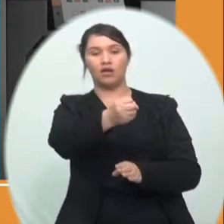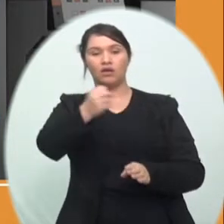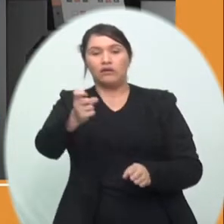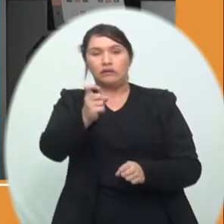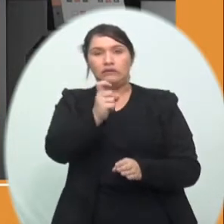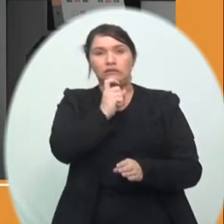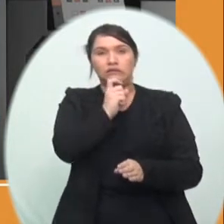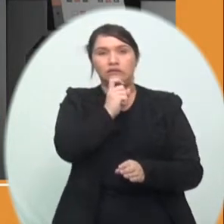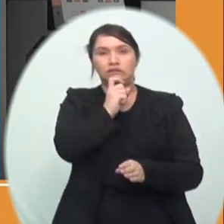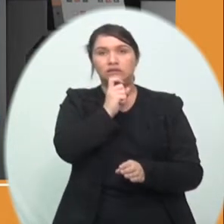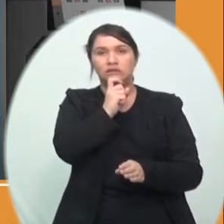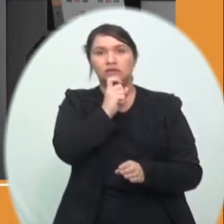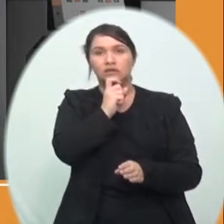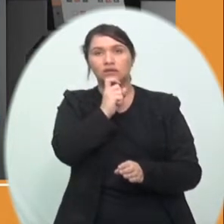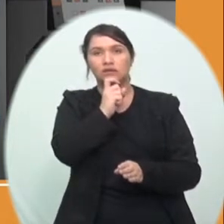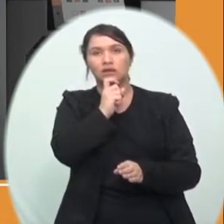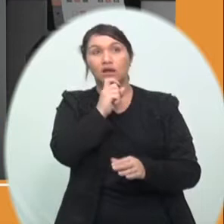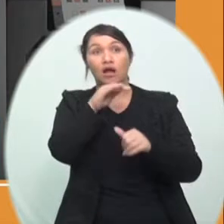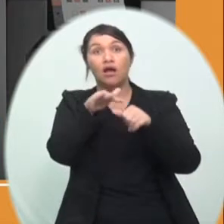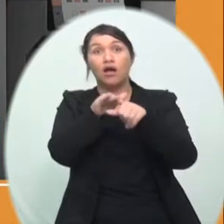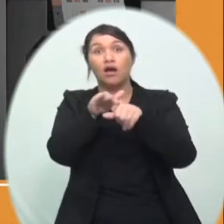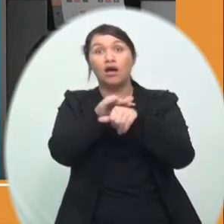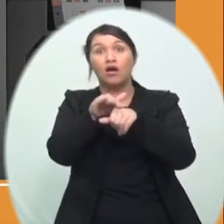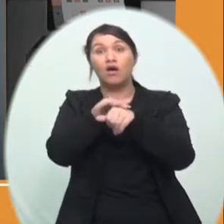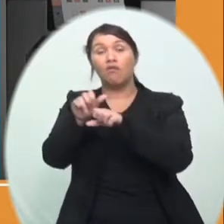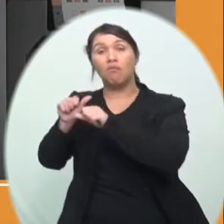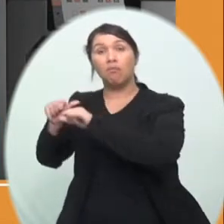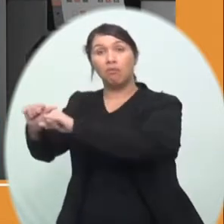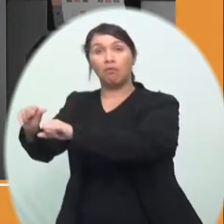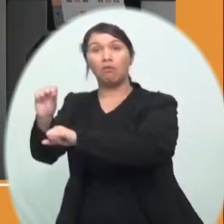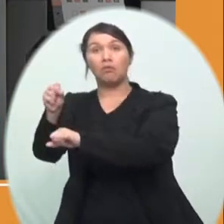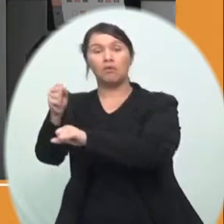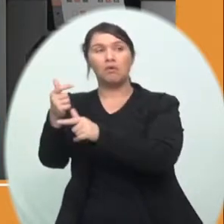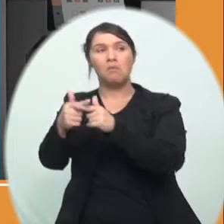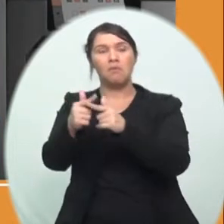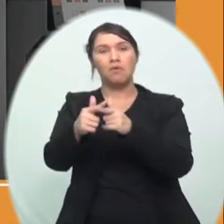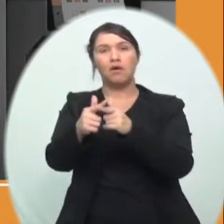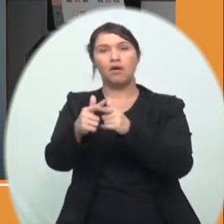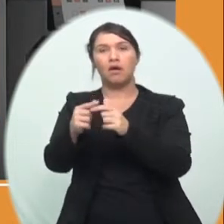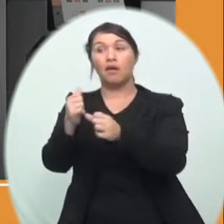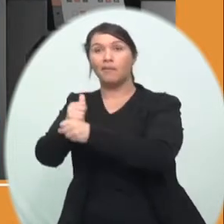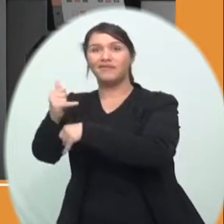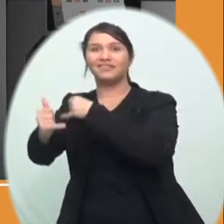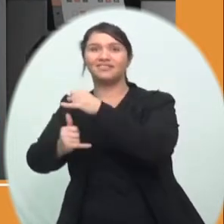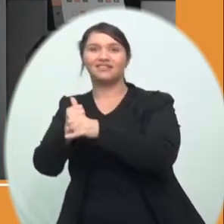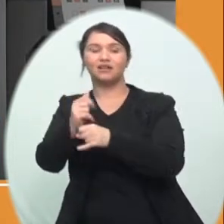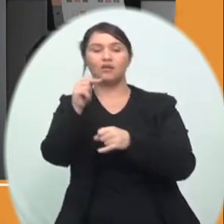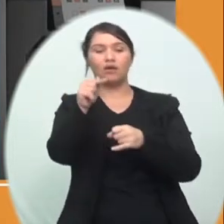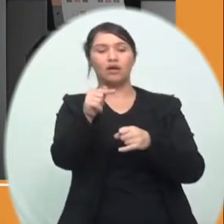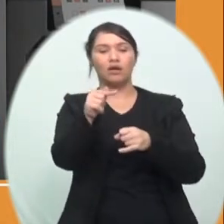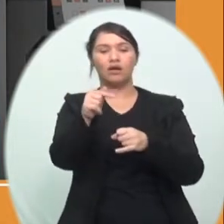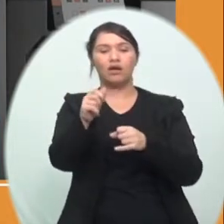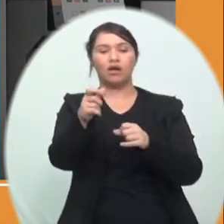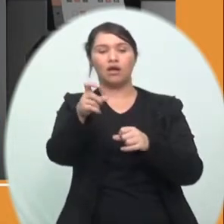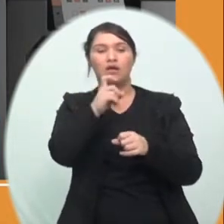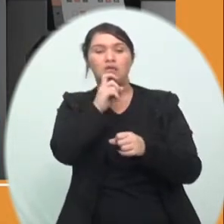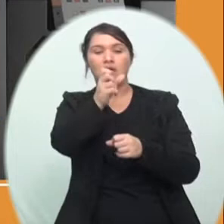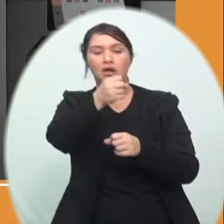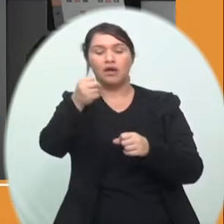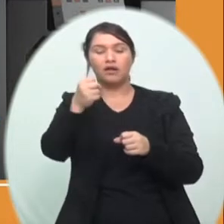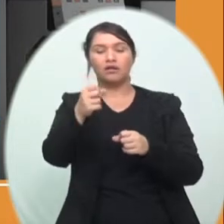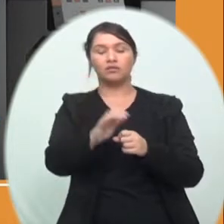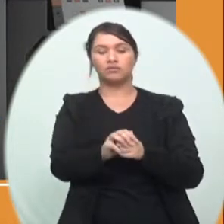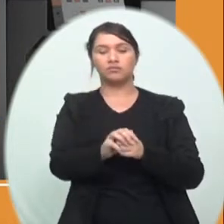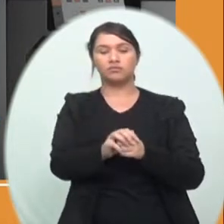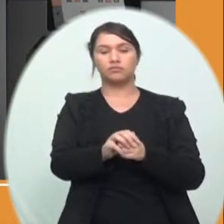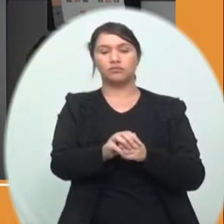vai conversar com o supermercado? Eu já sei quantos itens tem na minha geladeira, deve ter 12 ovos e mais 1 litro de leite, etc. Quando faltar